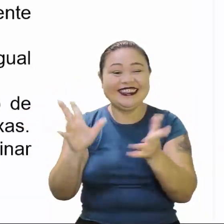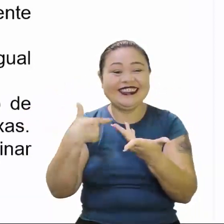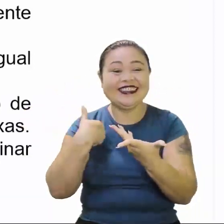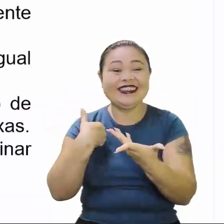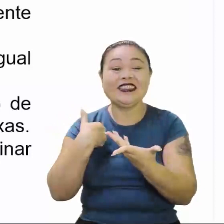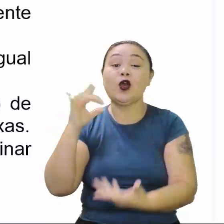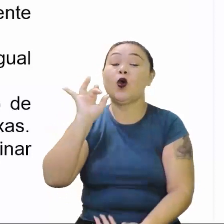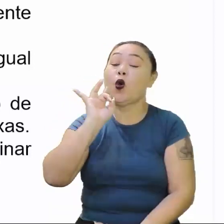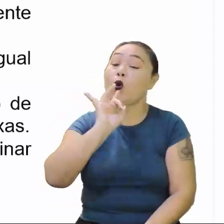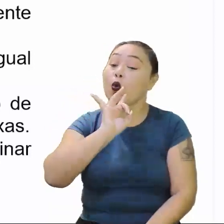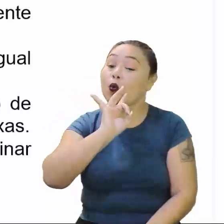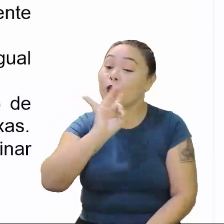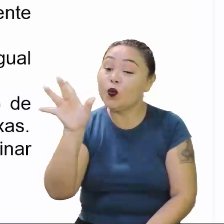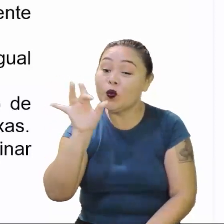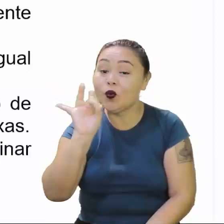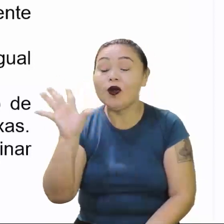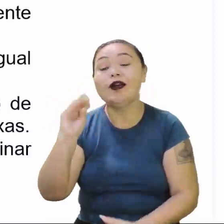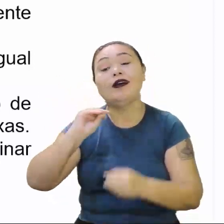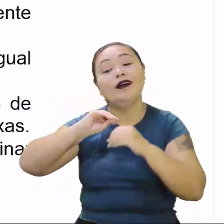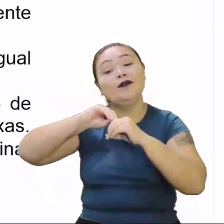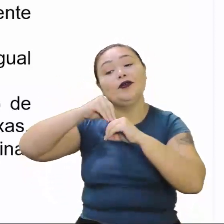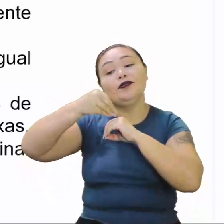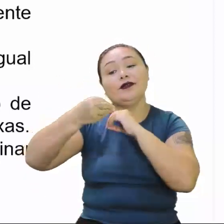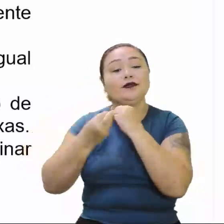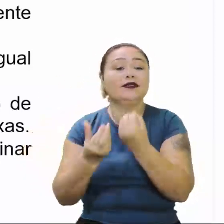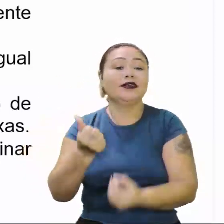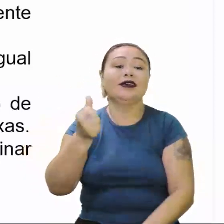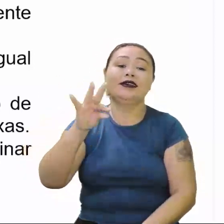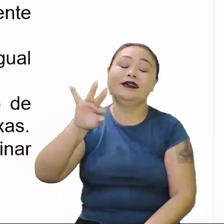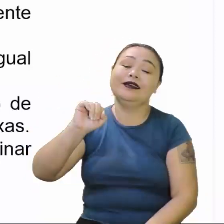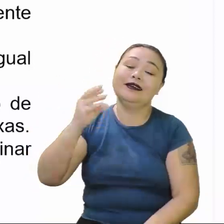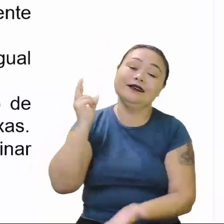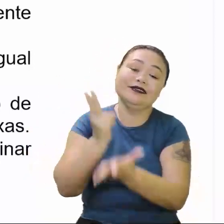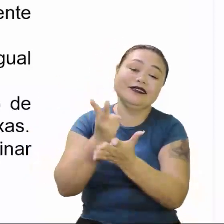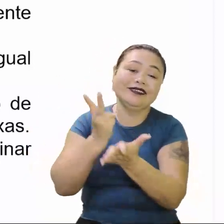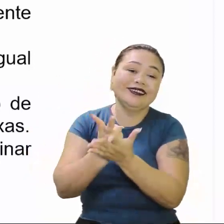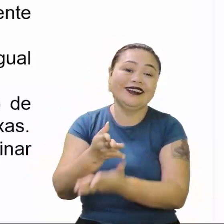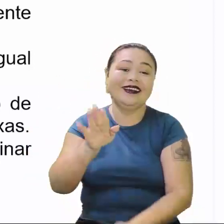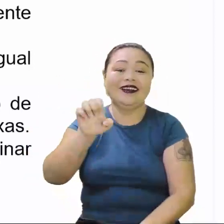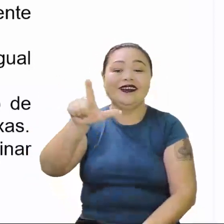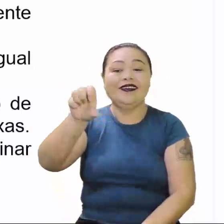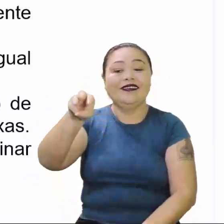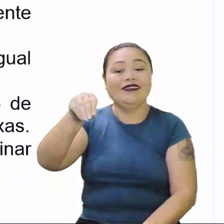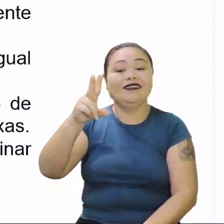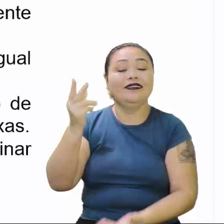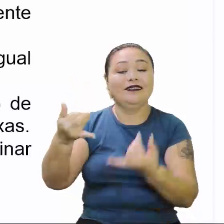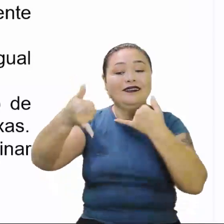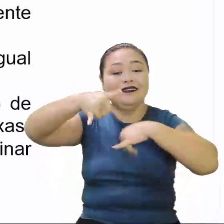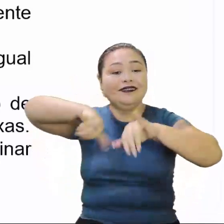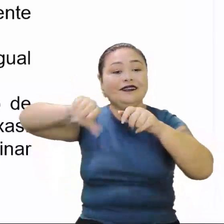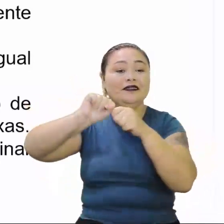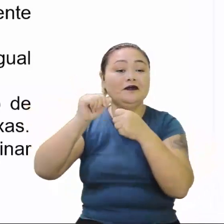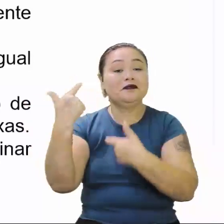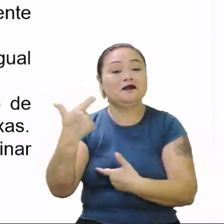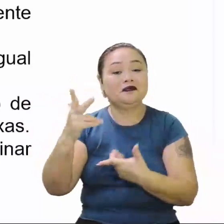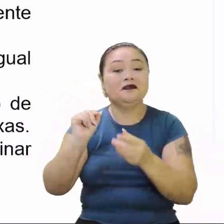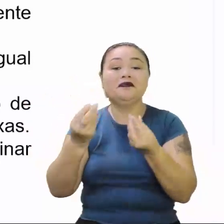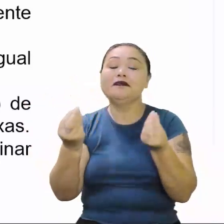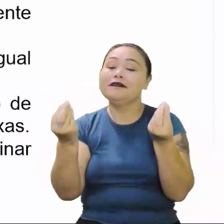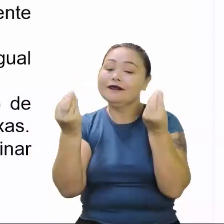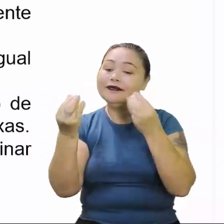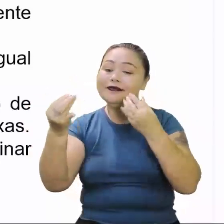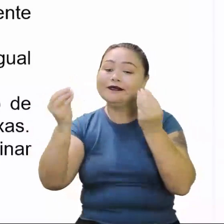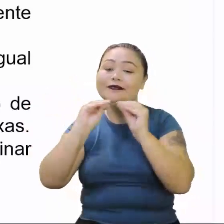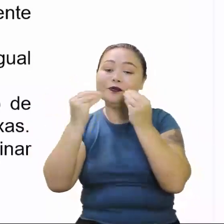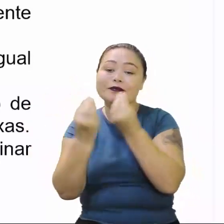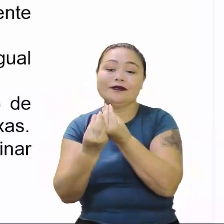somente por átomos do mesmo elemento químico. 2. Uma substância química possui arranjo estrutural igual entre